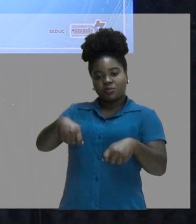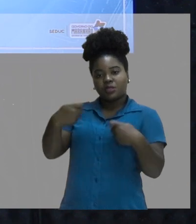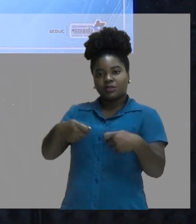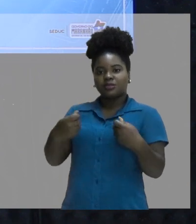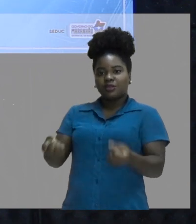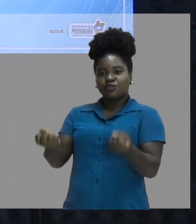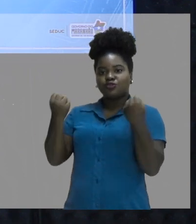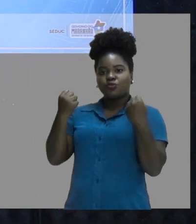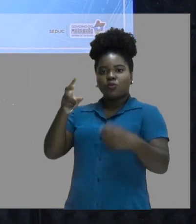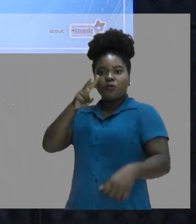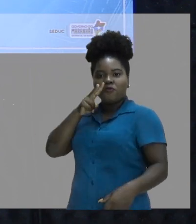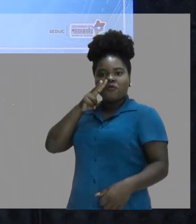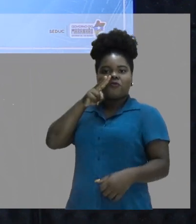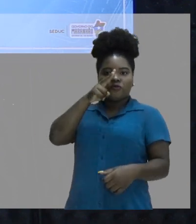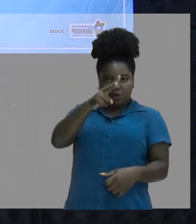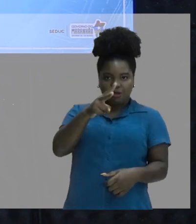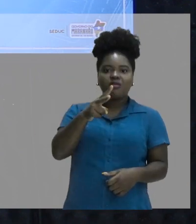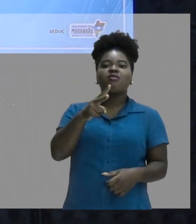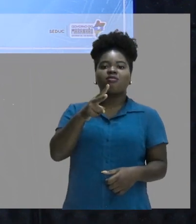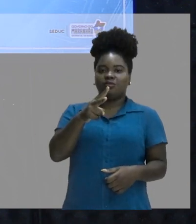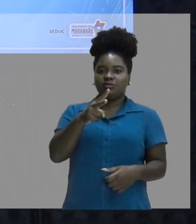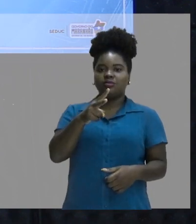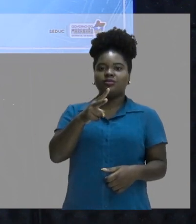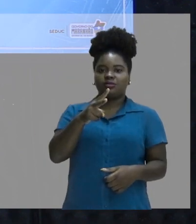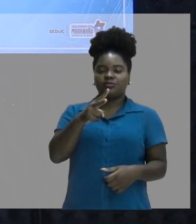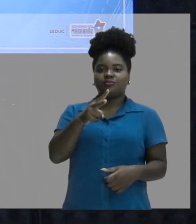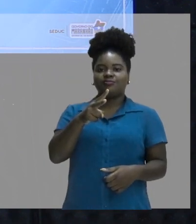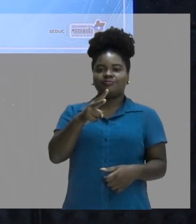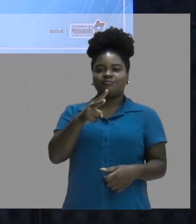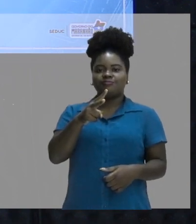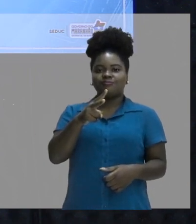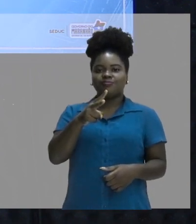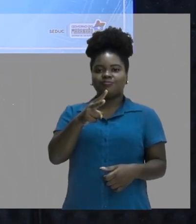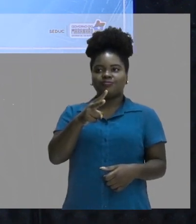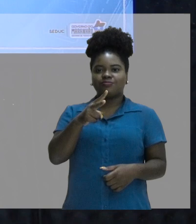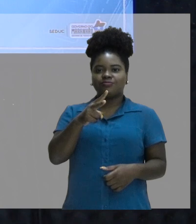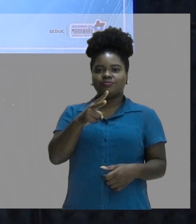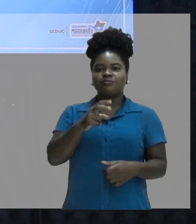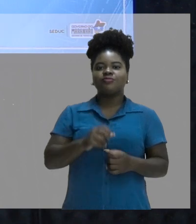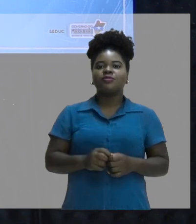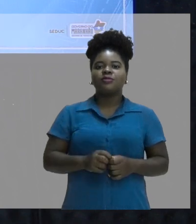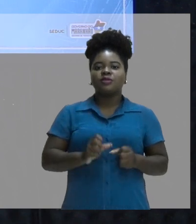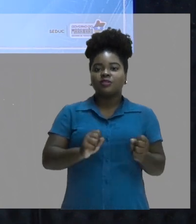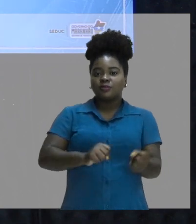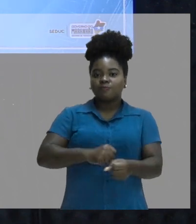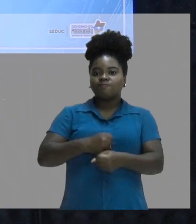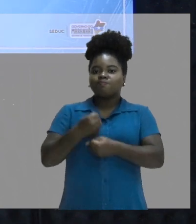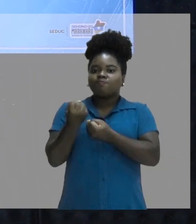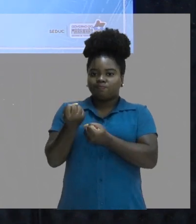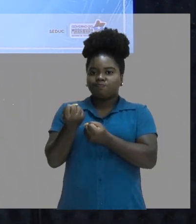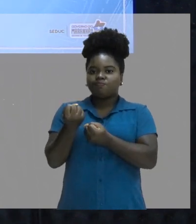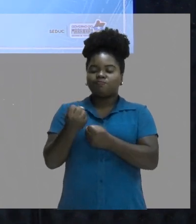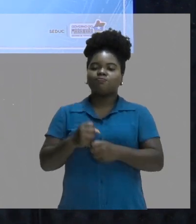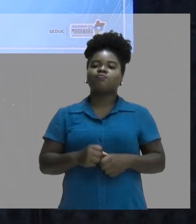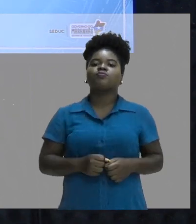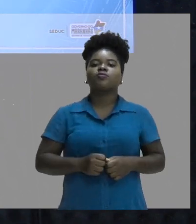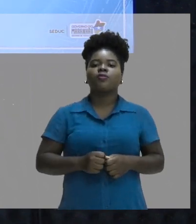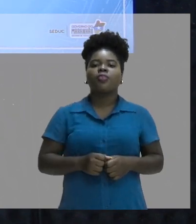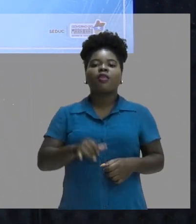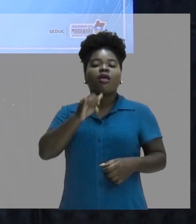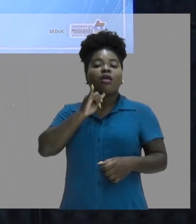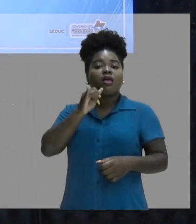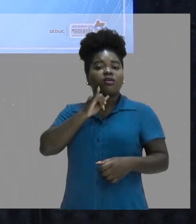forte, uma estrutura muscular que seja resistente, por exemplo. Eu posso dar um exemplo para vocês, quando a